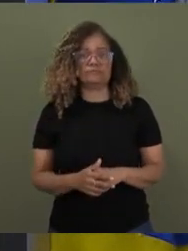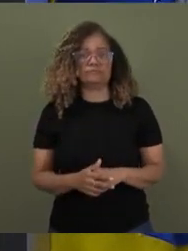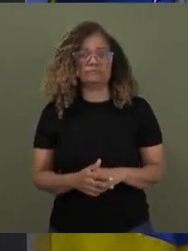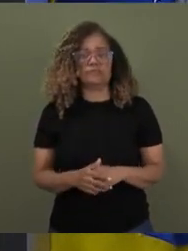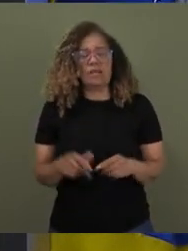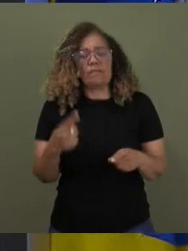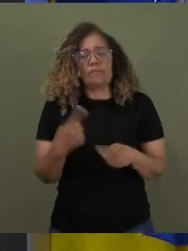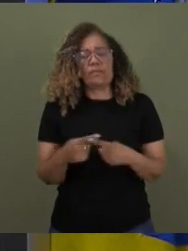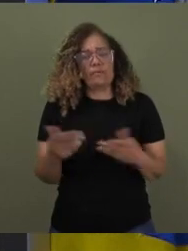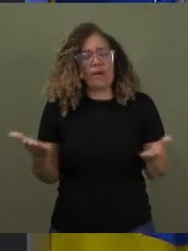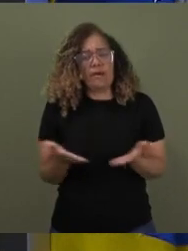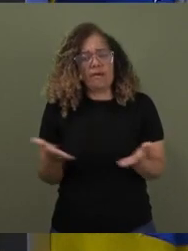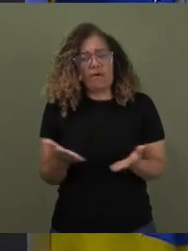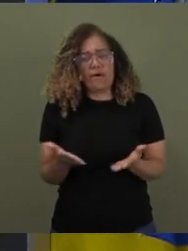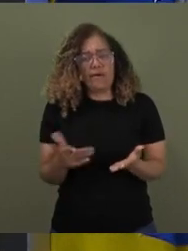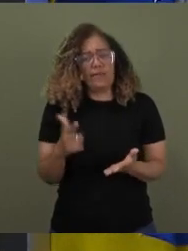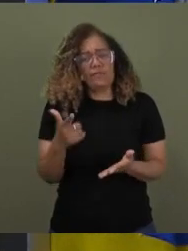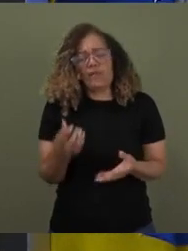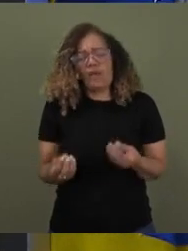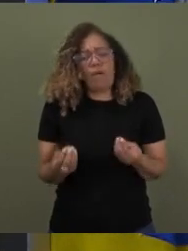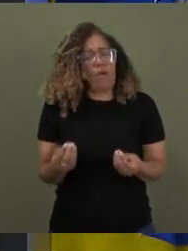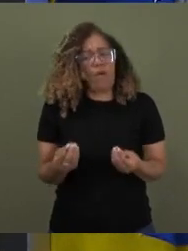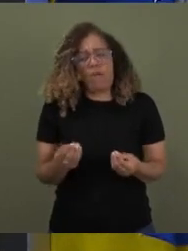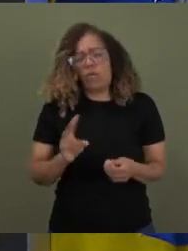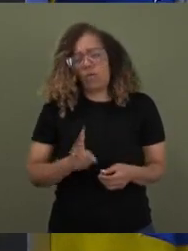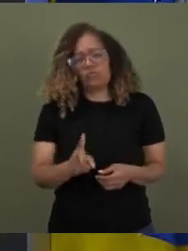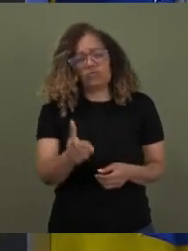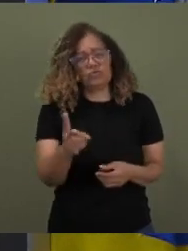tem mais condições